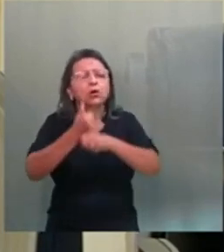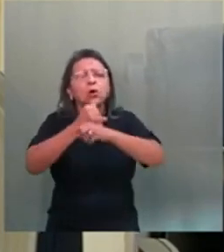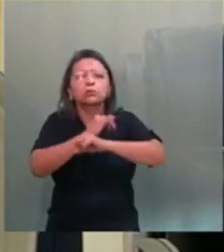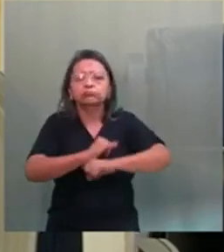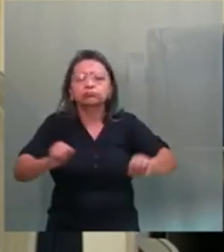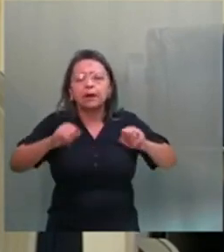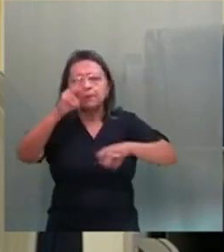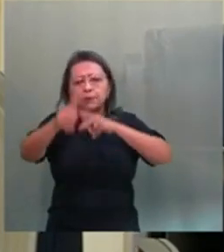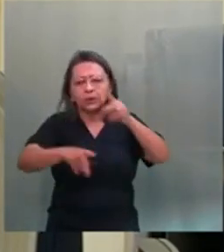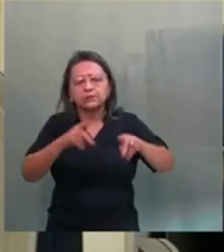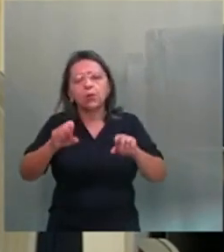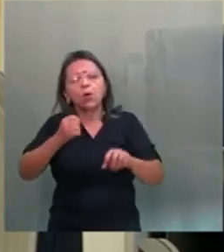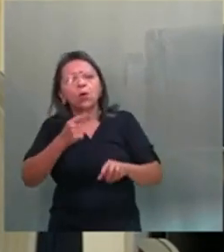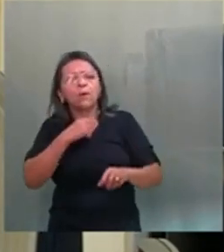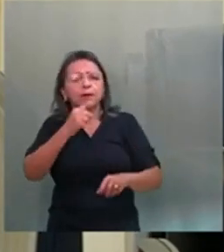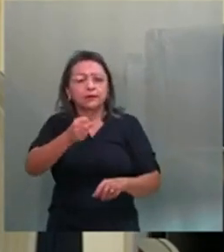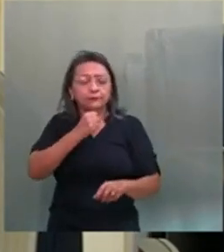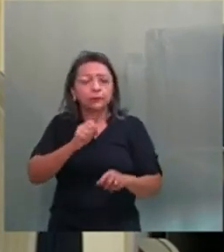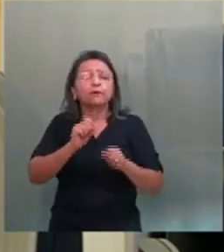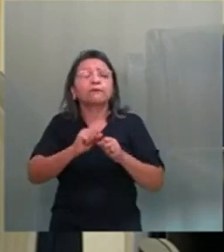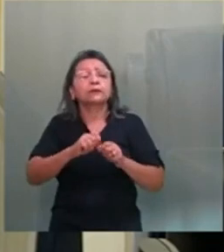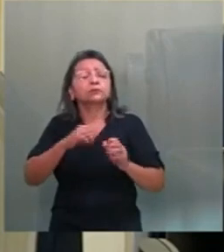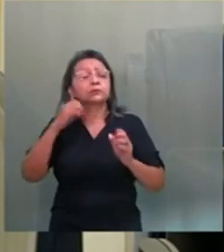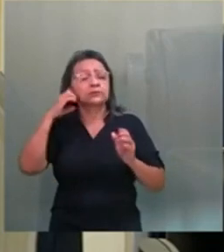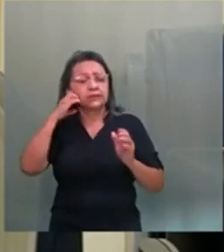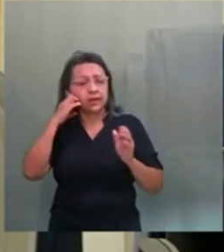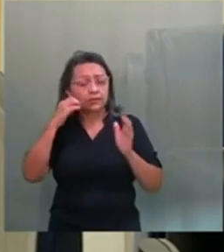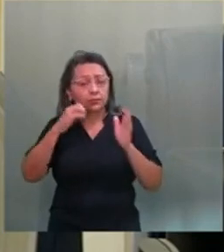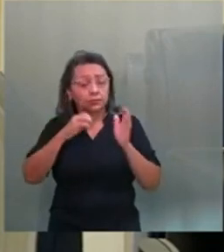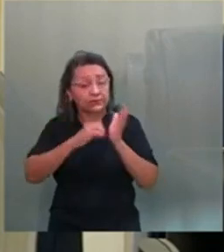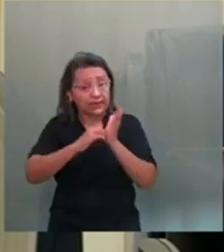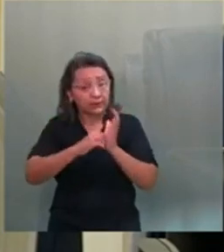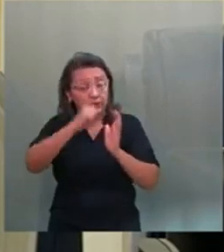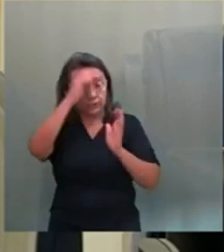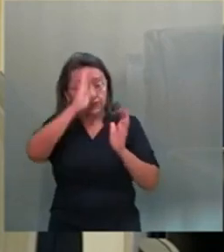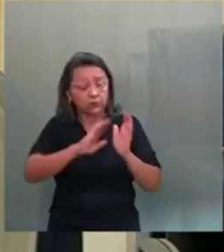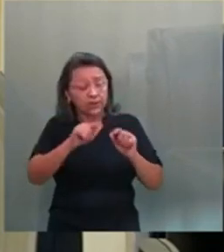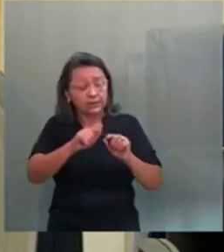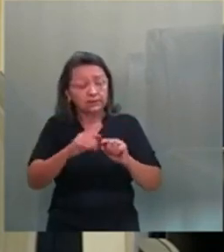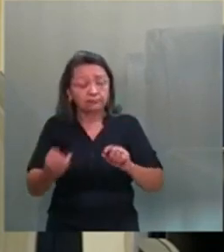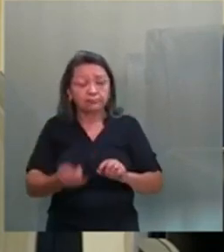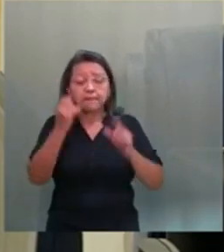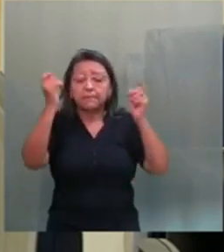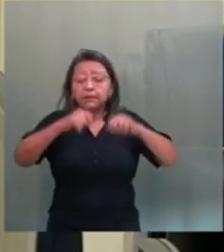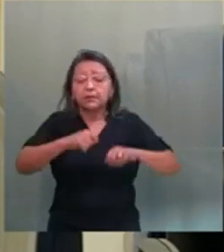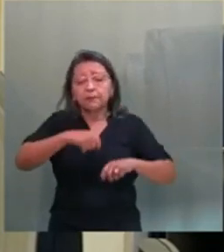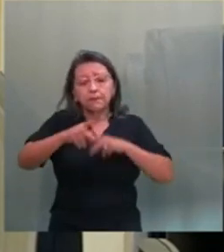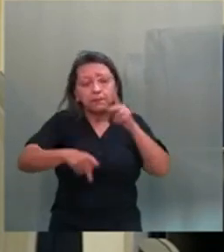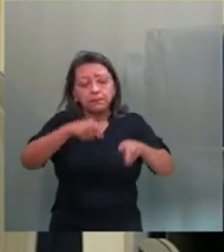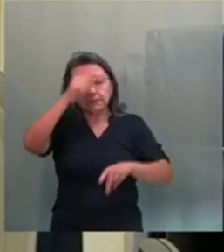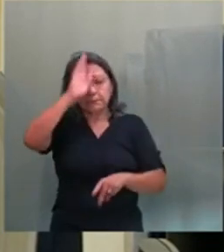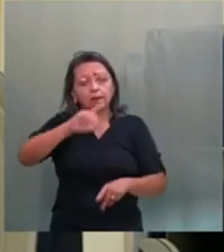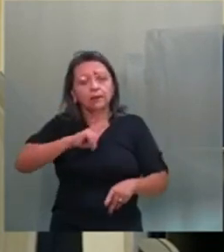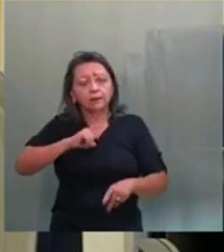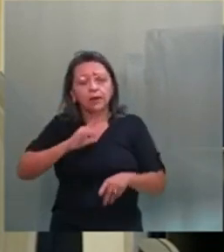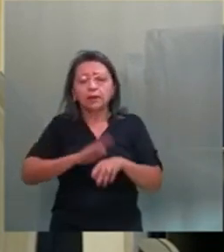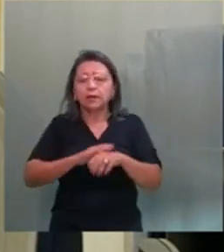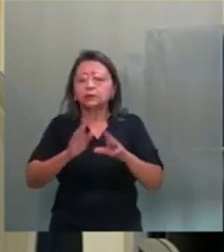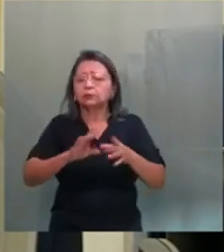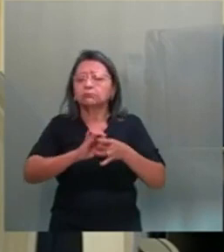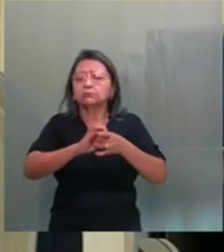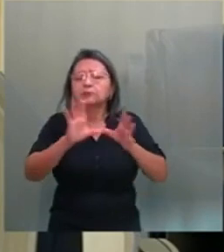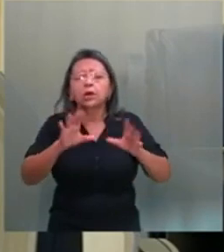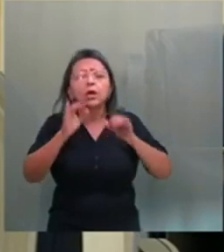Senado da República. Esse trabalho de grande importância para a cidadania permite que a população brasileira tenha à sua